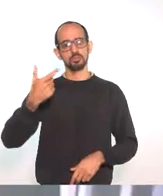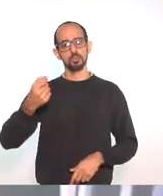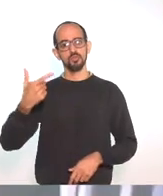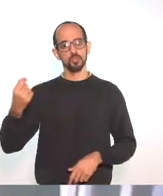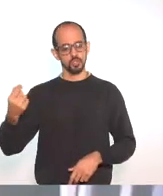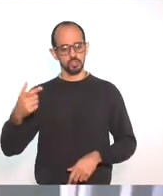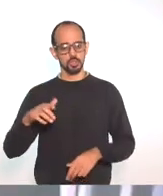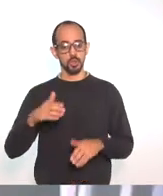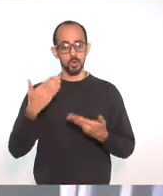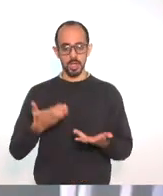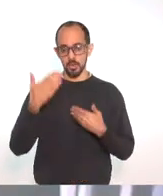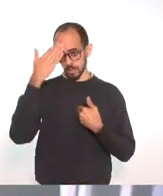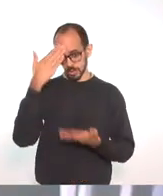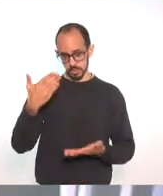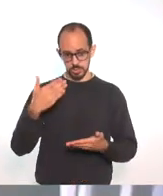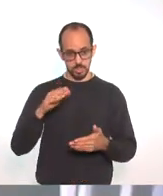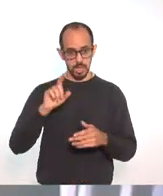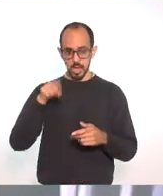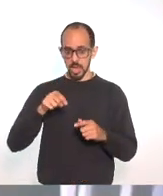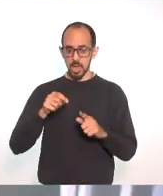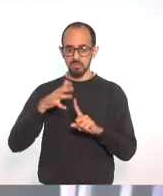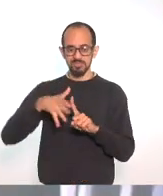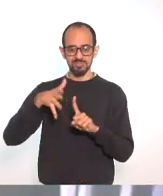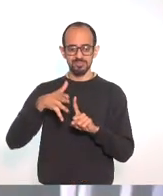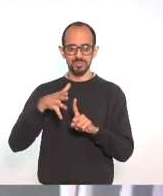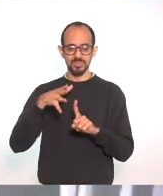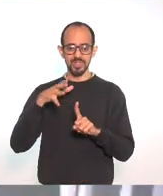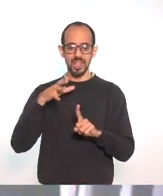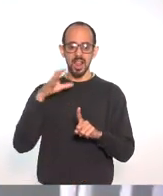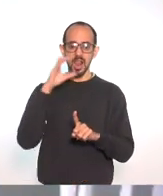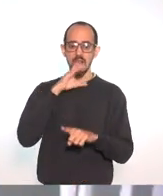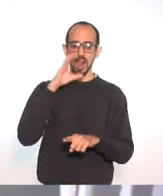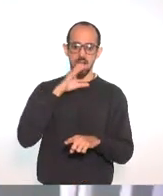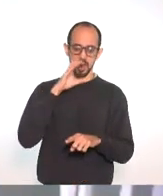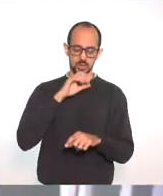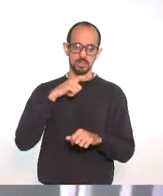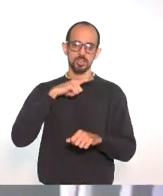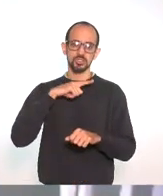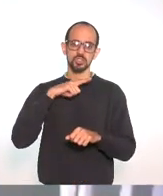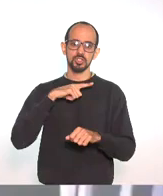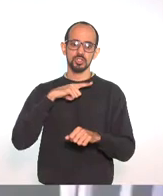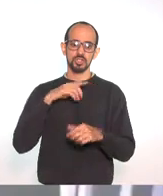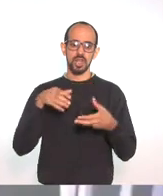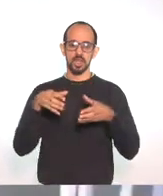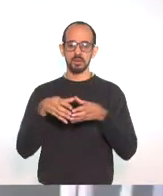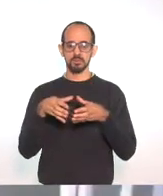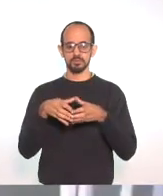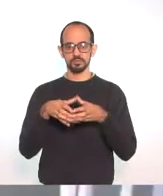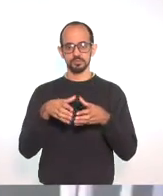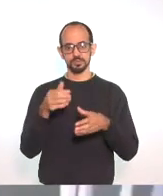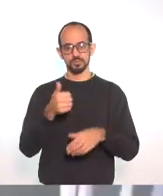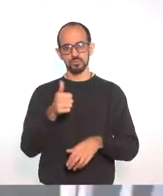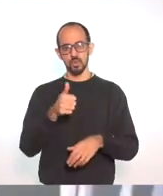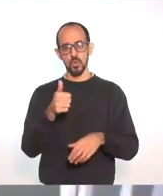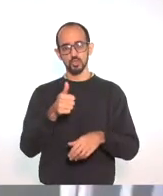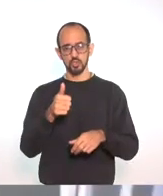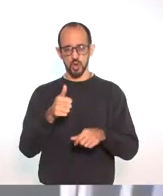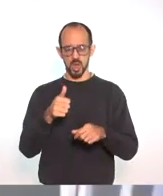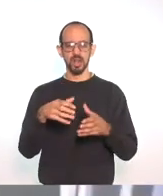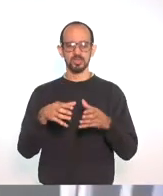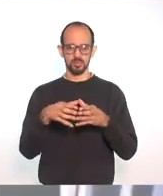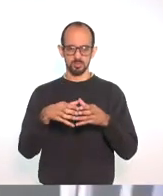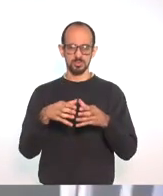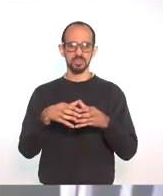não é quando eu disse o ministro era mau dia seu objetivo elas estão no colégio dele de dentro da Glória 11 horas para agradecer muito ao Instituto Rio Petrópolis na